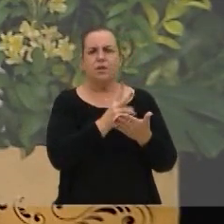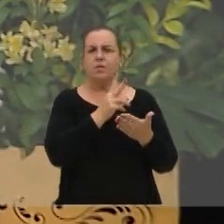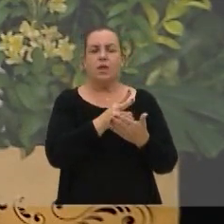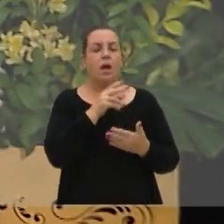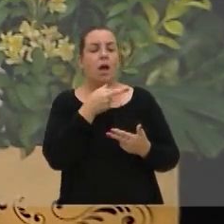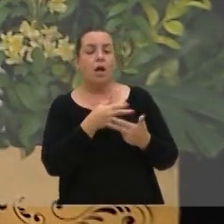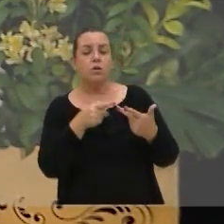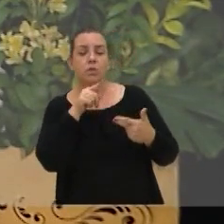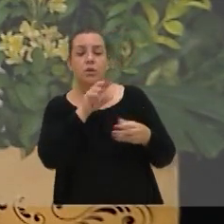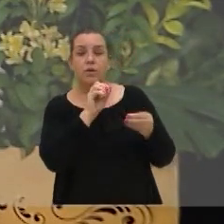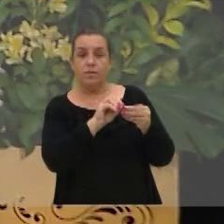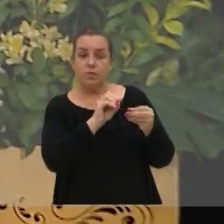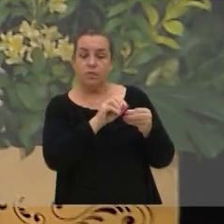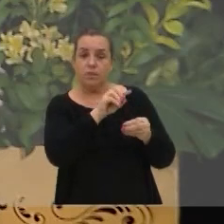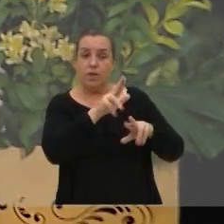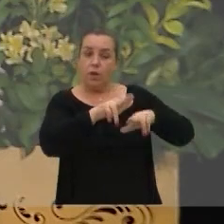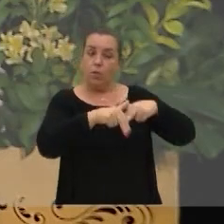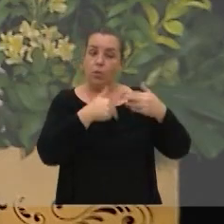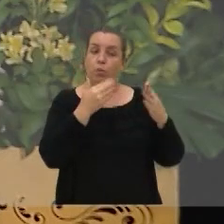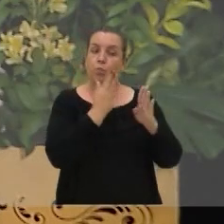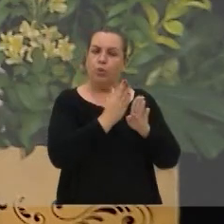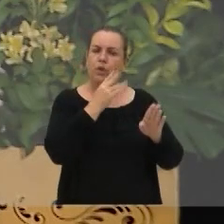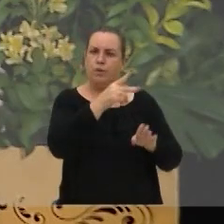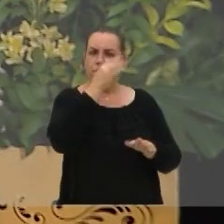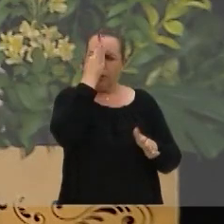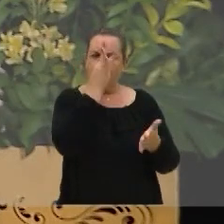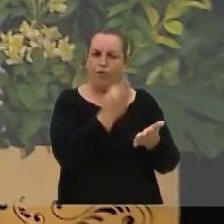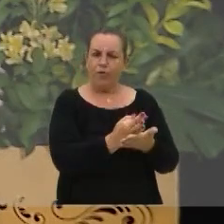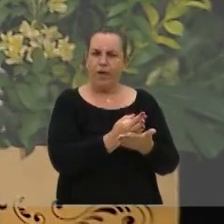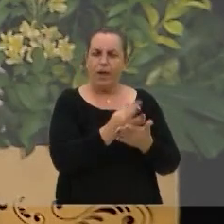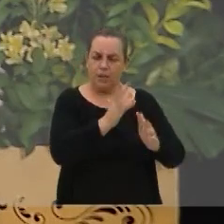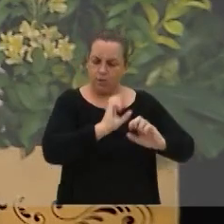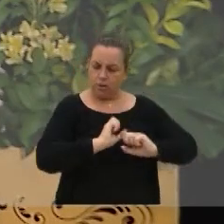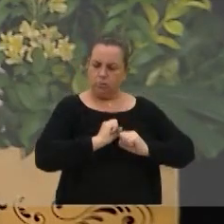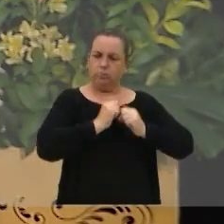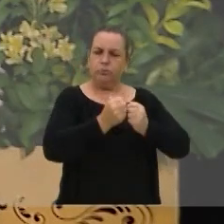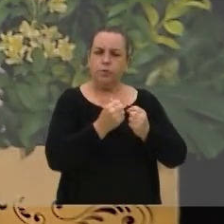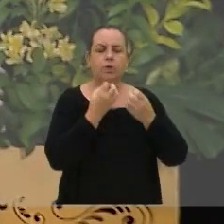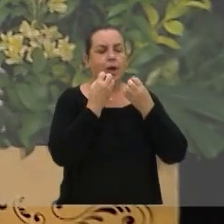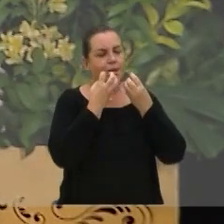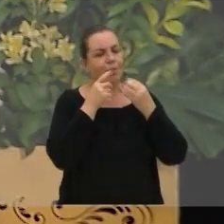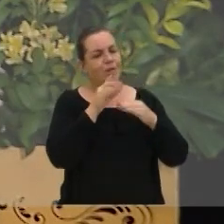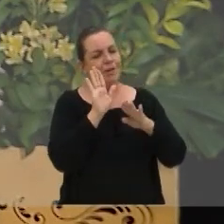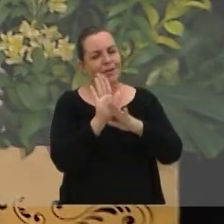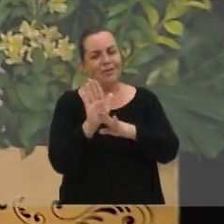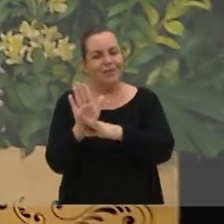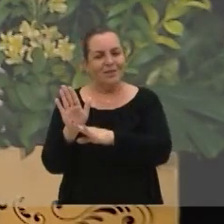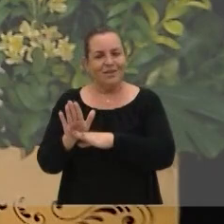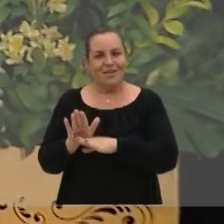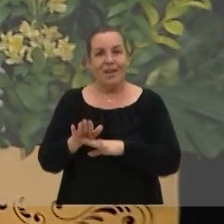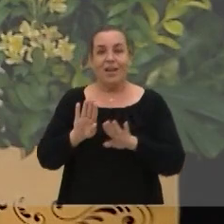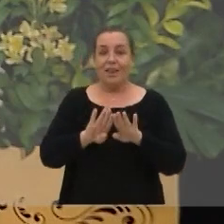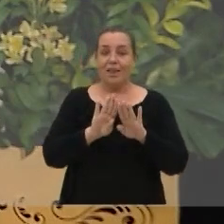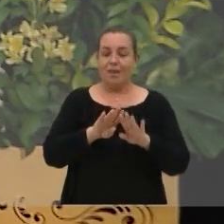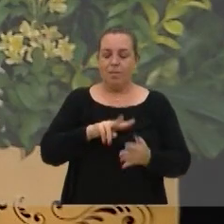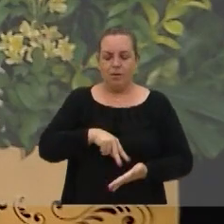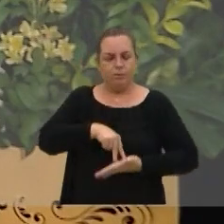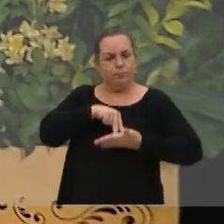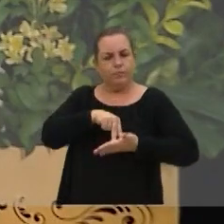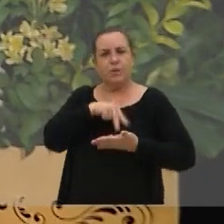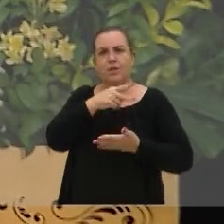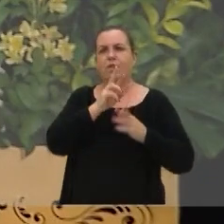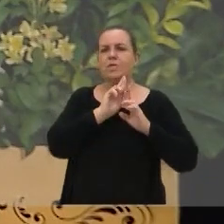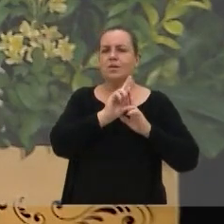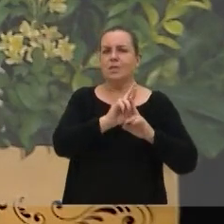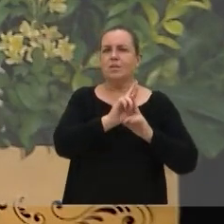atuação da vossa fé, o esforço da vossa caridade e a firmeza da vossa